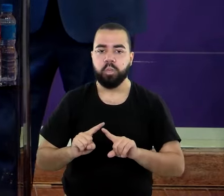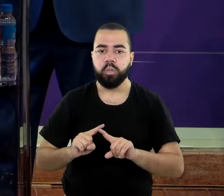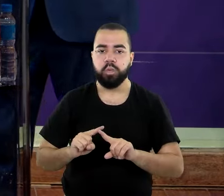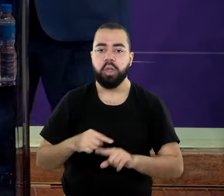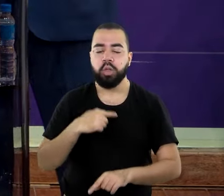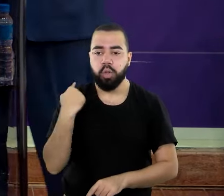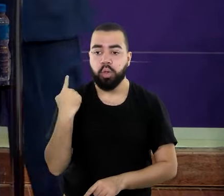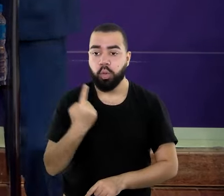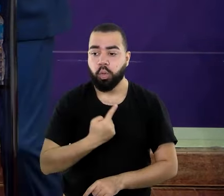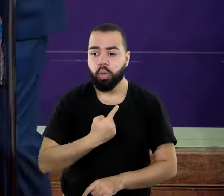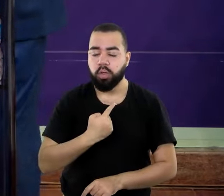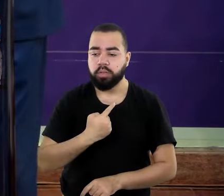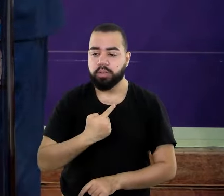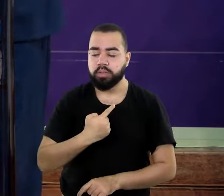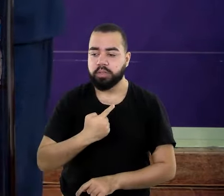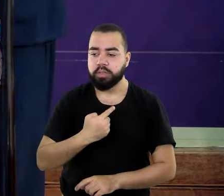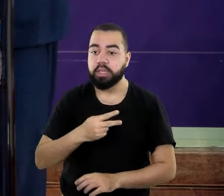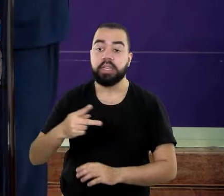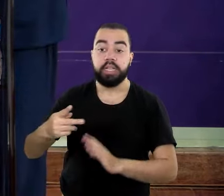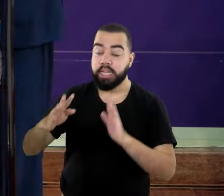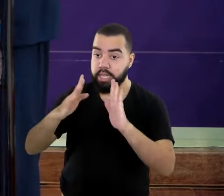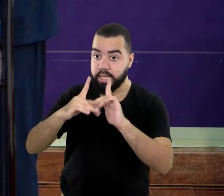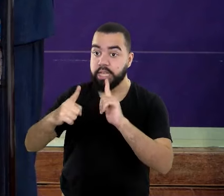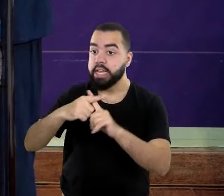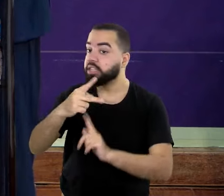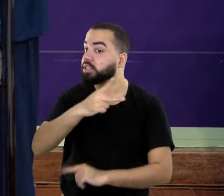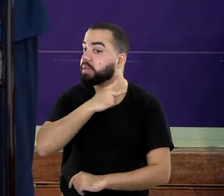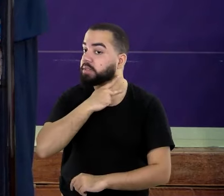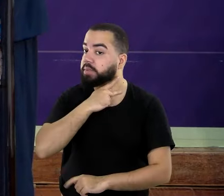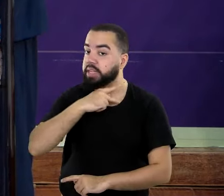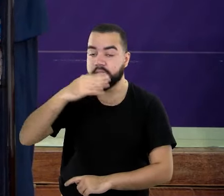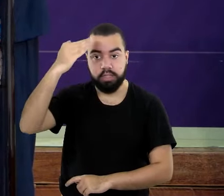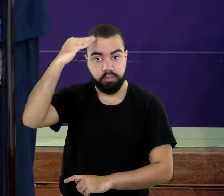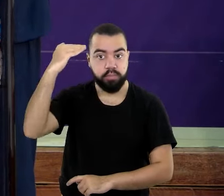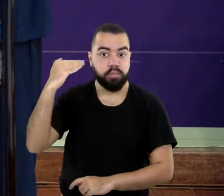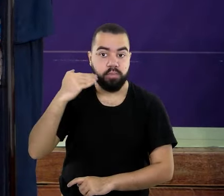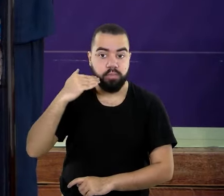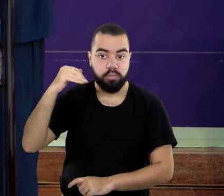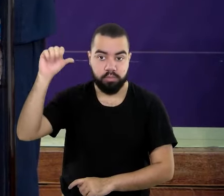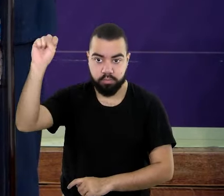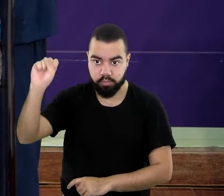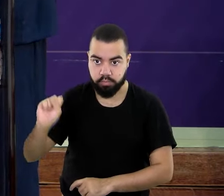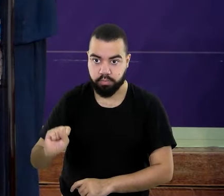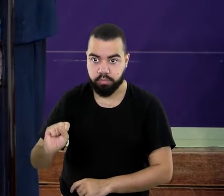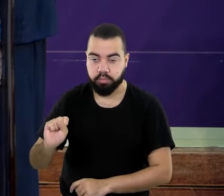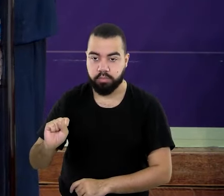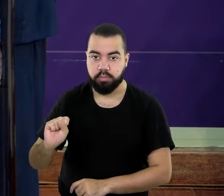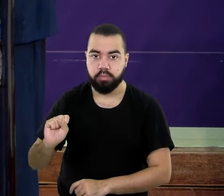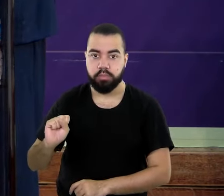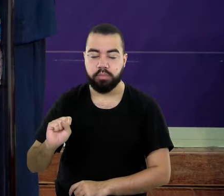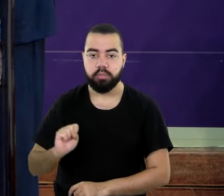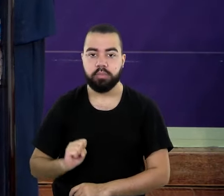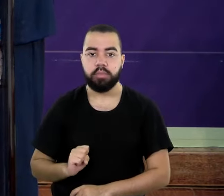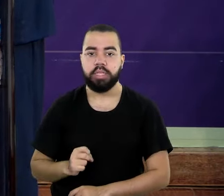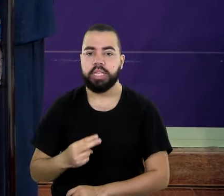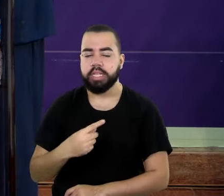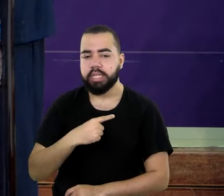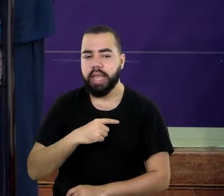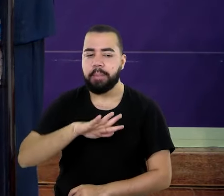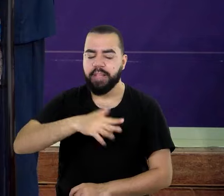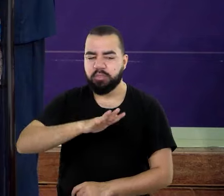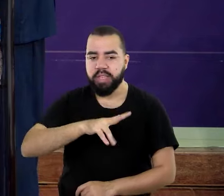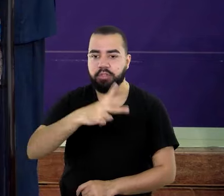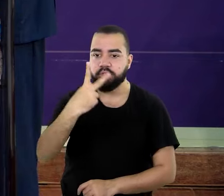nosso Supremo Conselho tem mais ou menos assim os membros da igreja mais ou menos assim